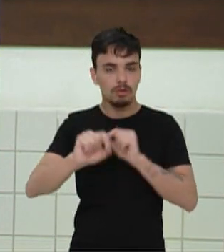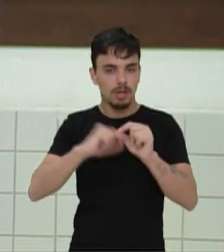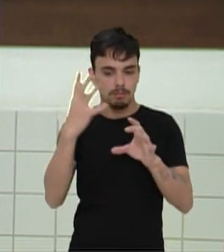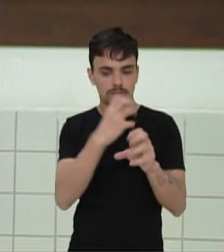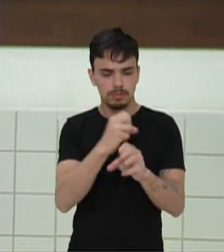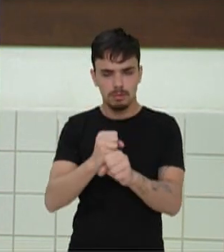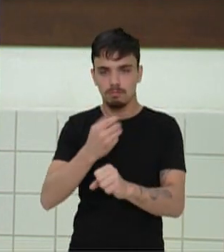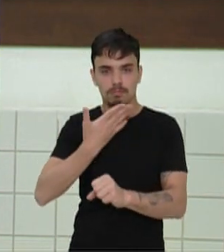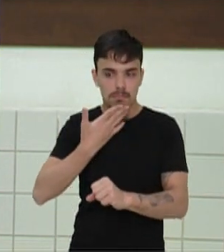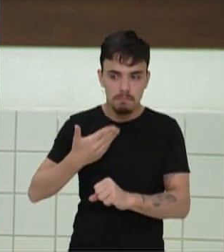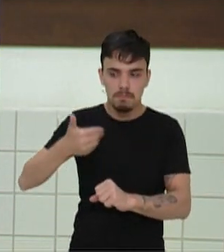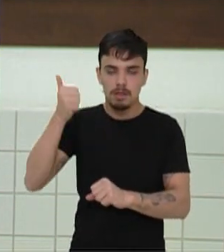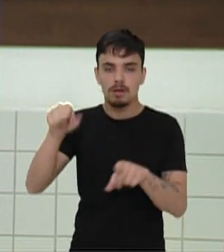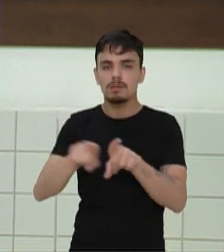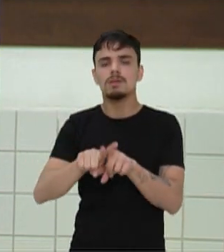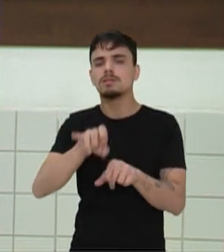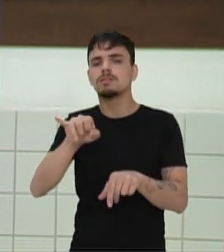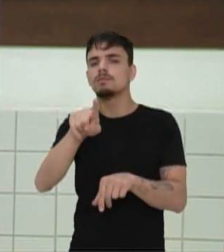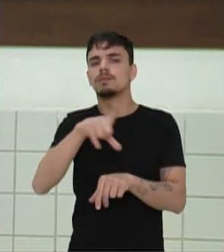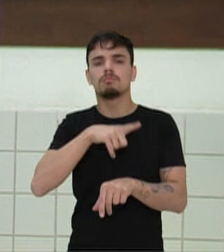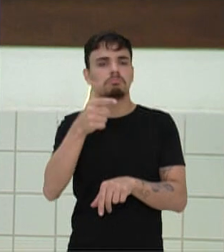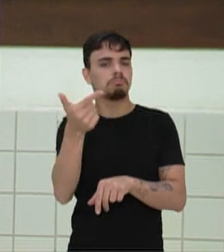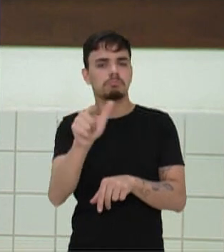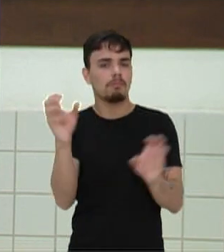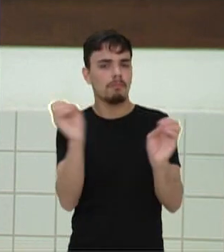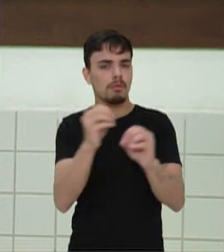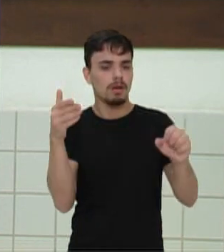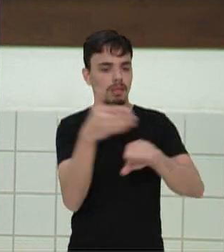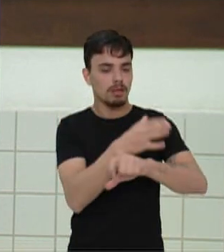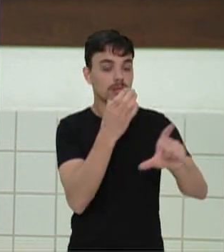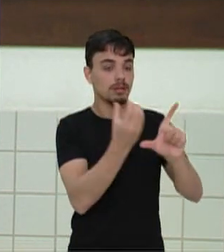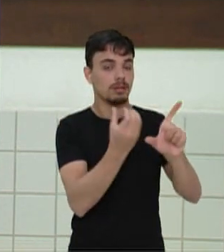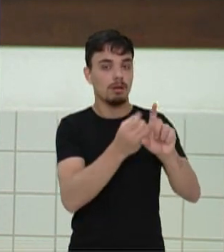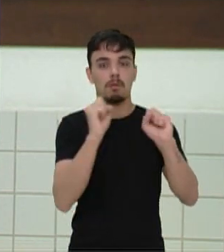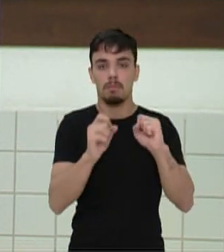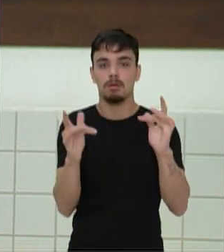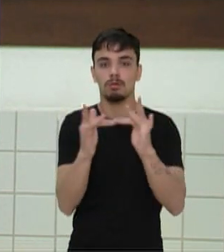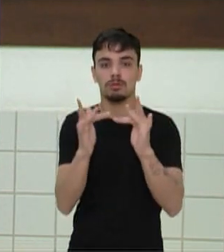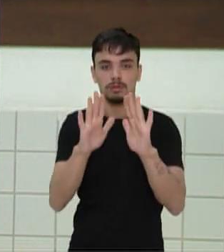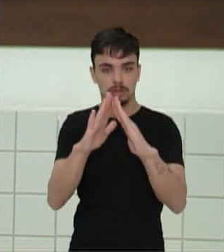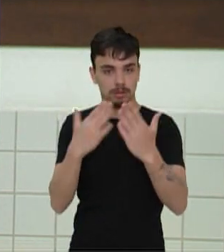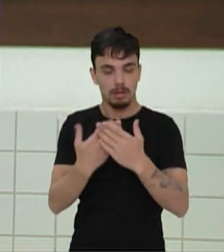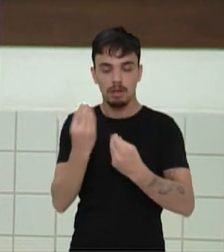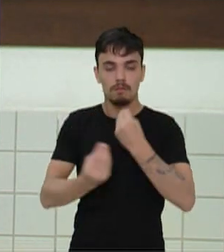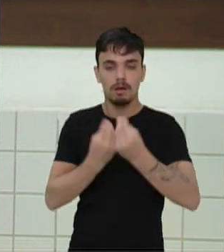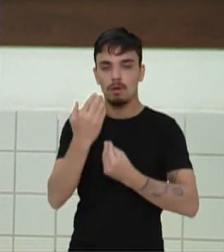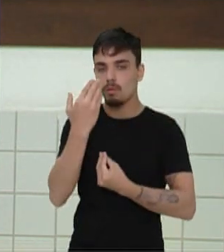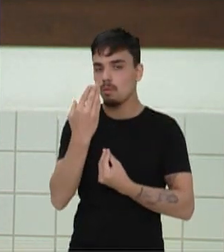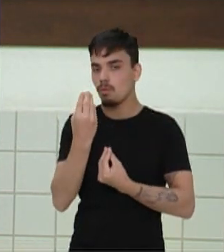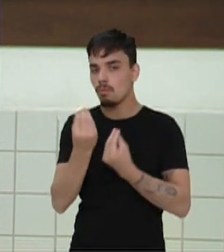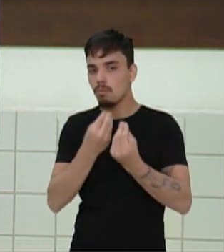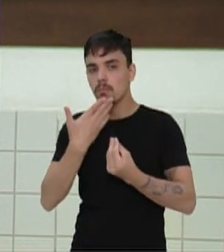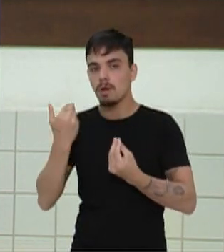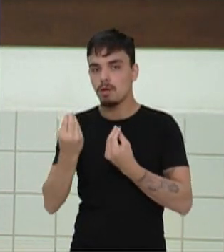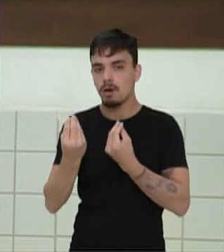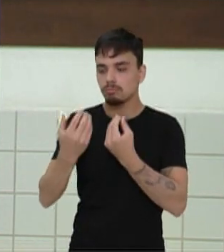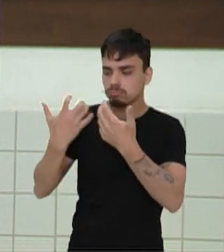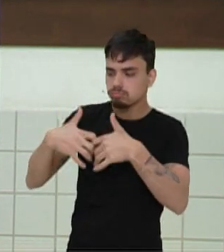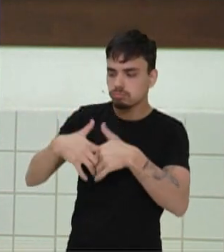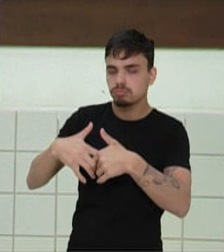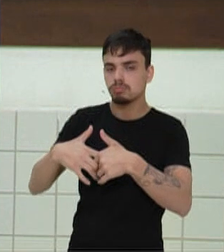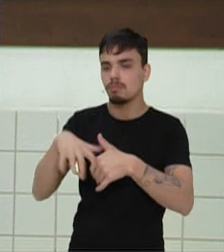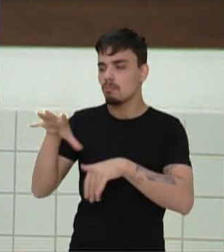Já você que não tem acesso ao Classroom, então você entra em contato com a sua escola e veja qual é a melhor forma de você estar buscando